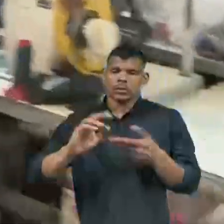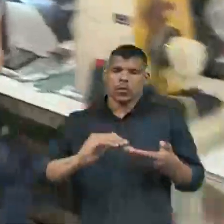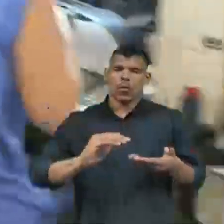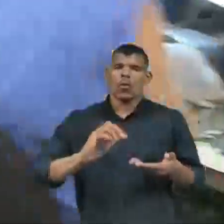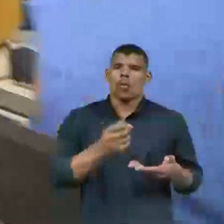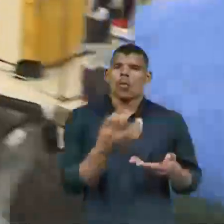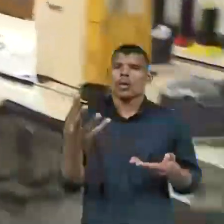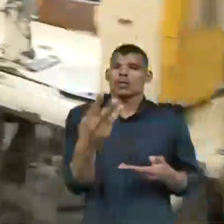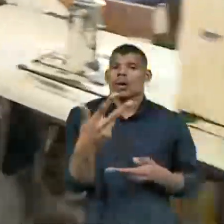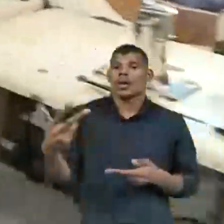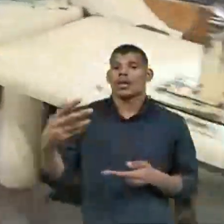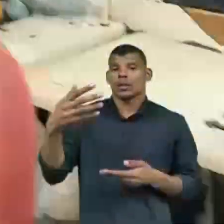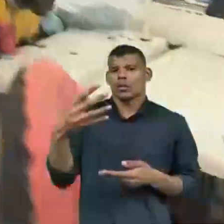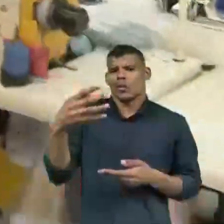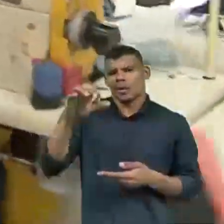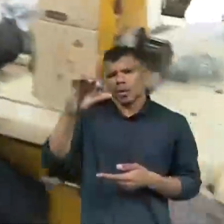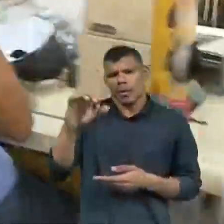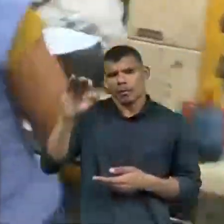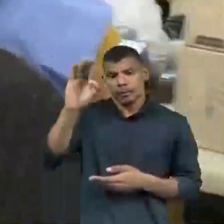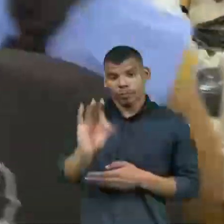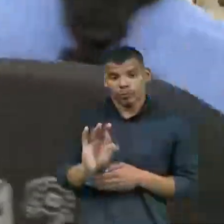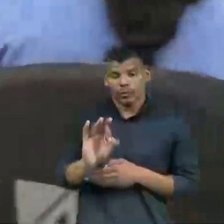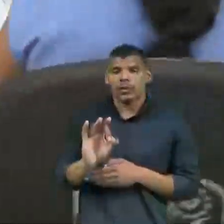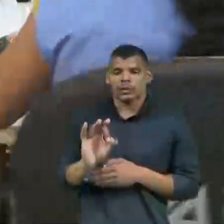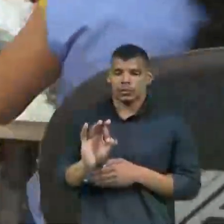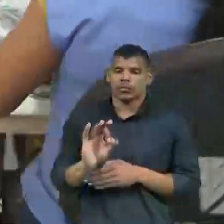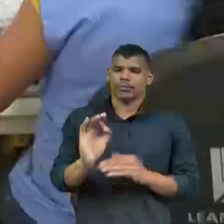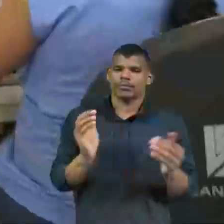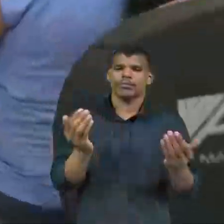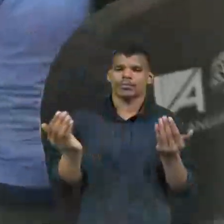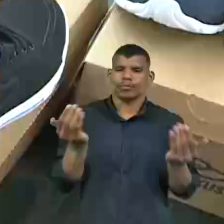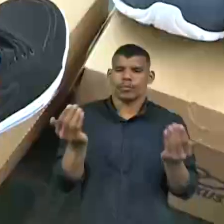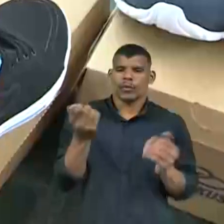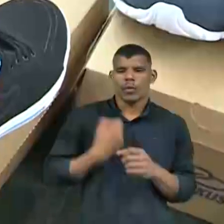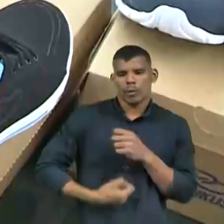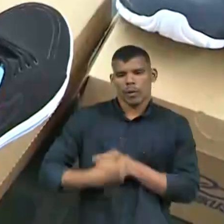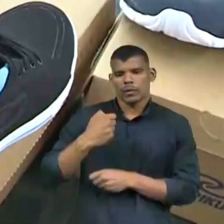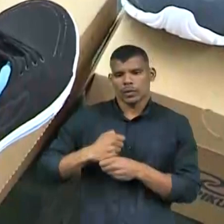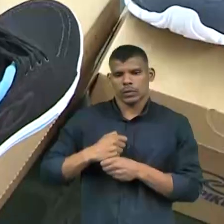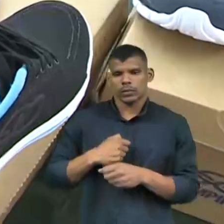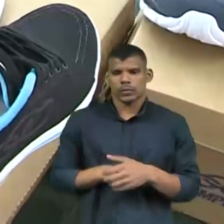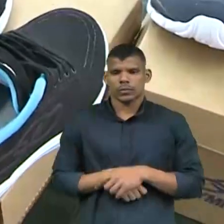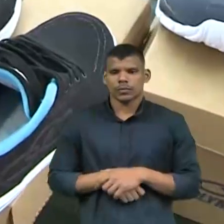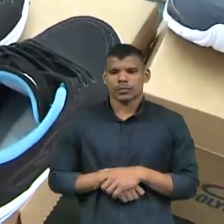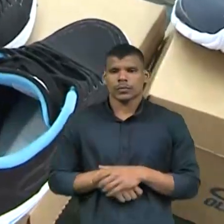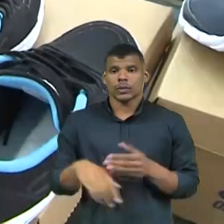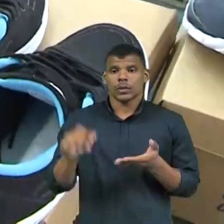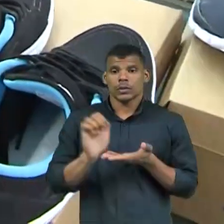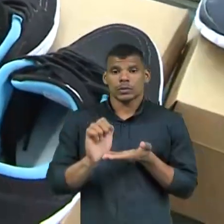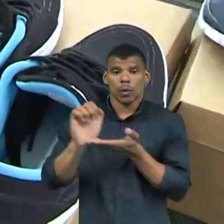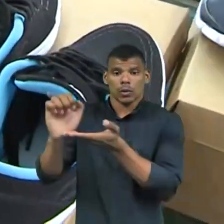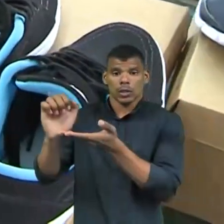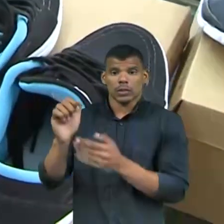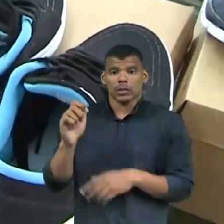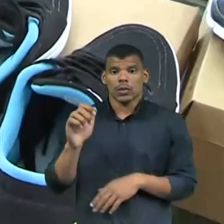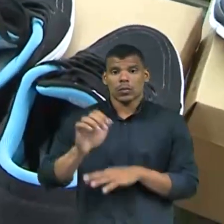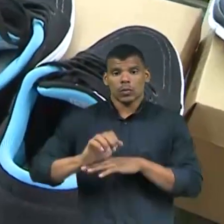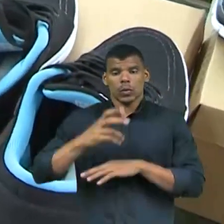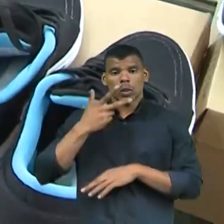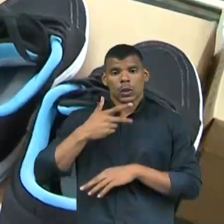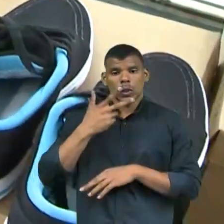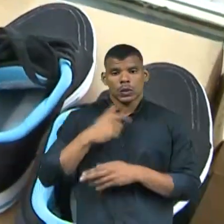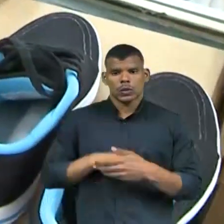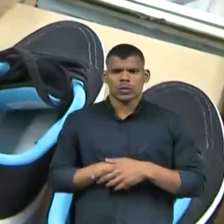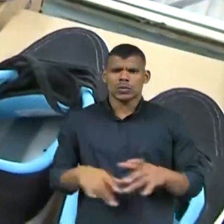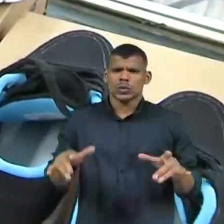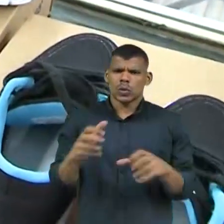49% em receita, em relação a igual período do ano passado. As exportações do produto no estado somam um pouco mais